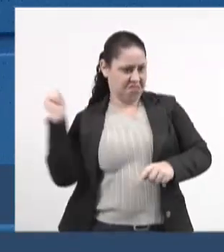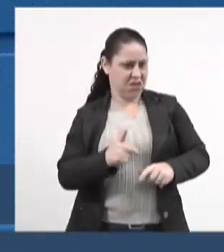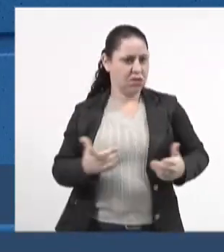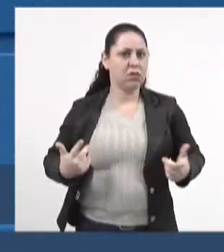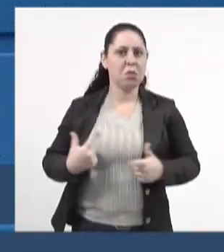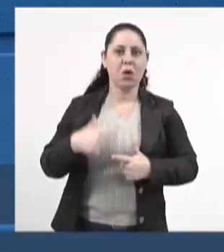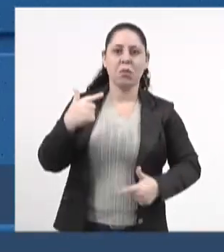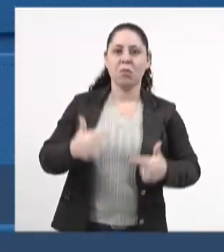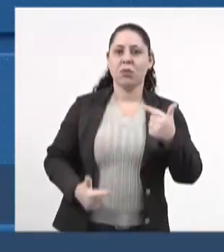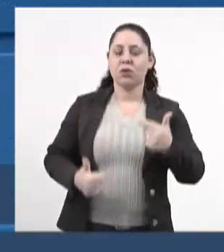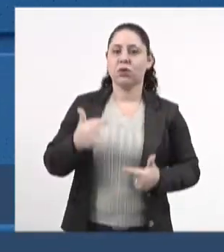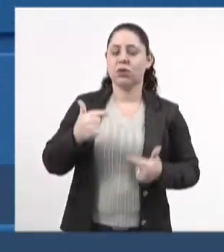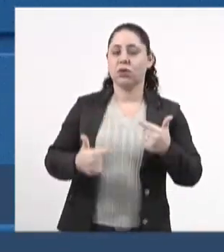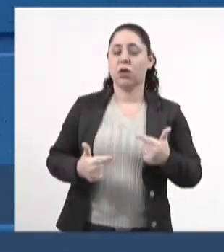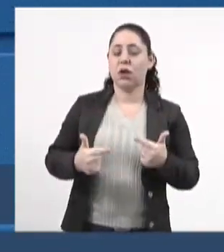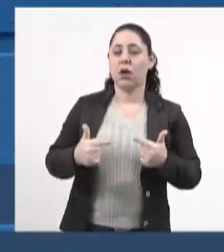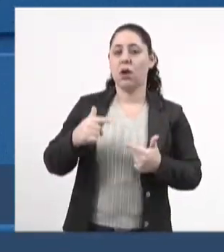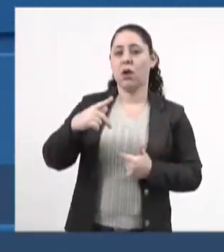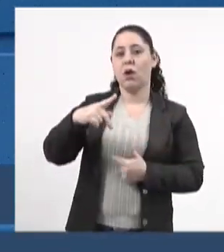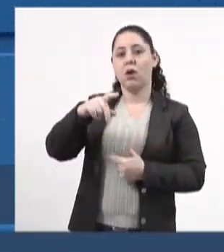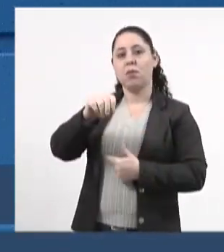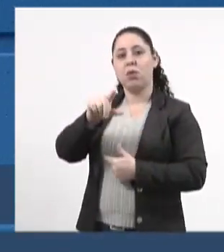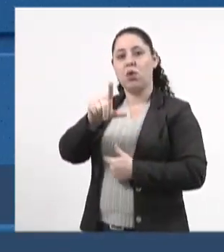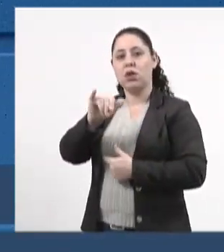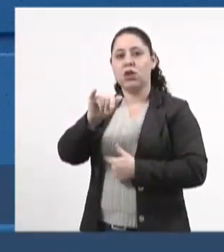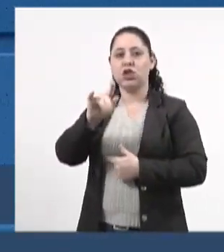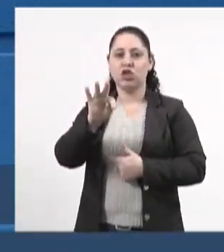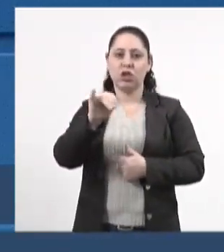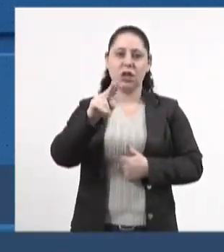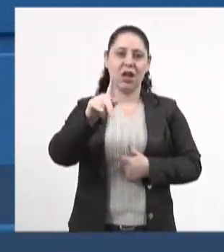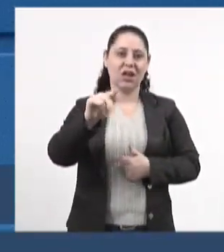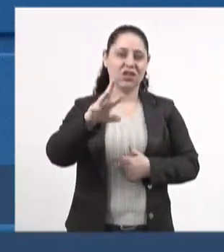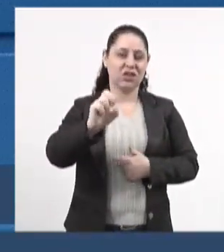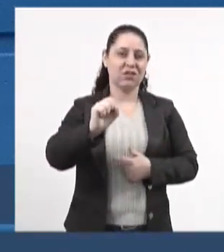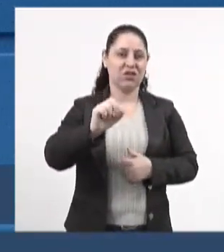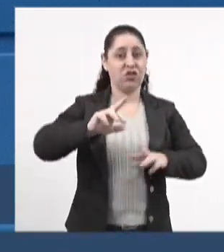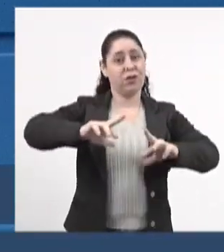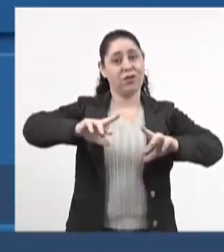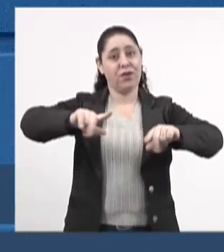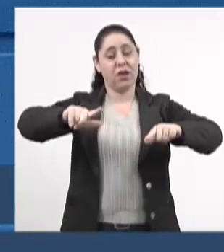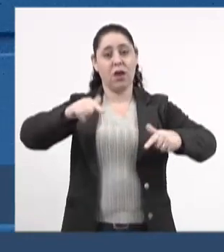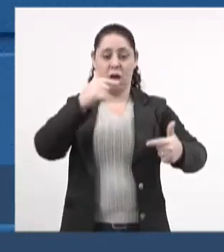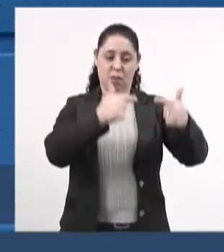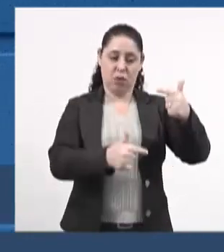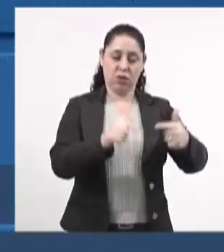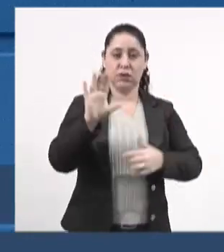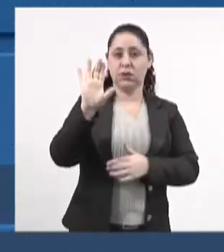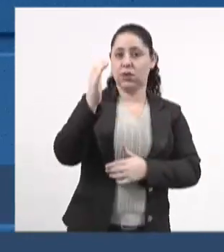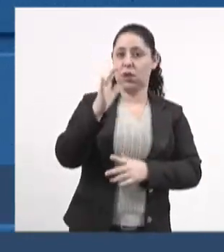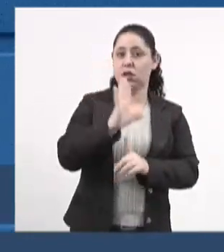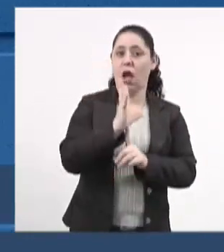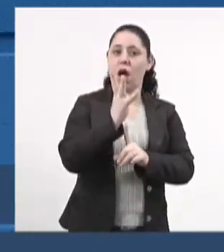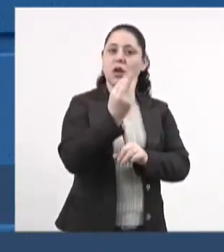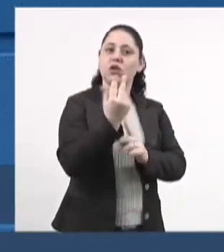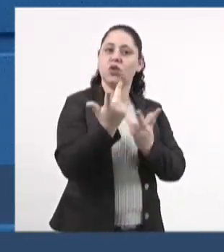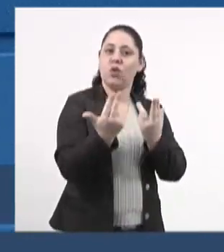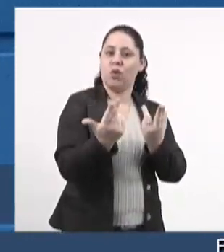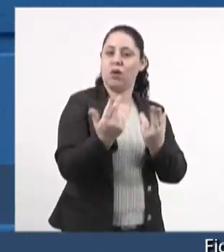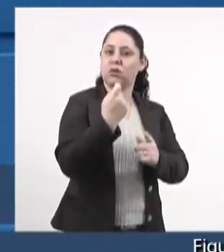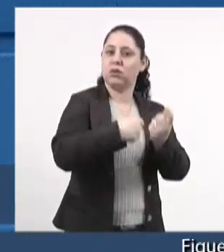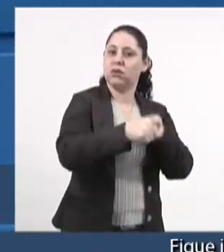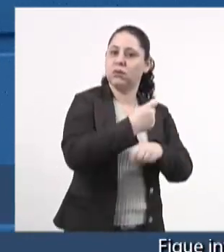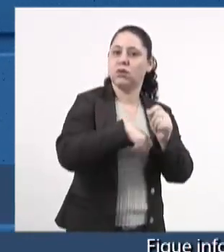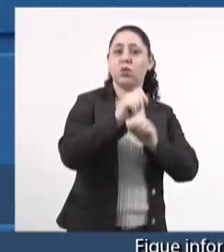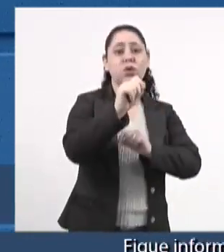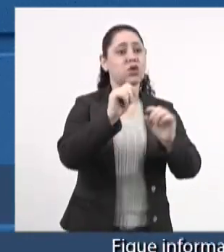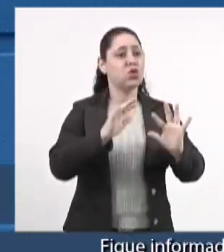confunde política com a politicalha, com a politicagem. A política, ela é uma ciência, uma arte de bem administrar